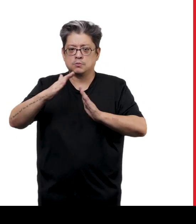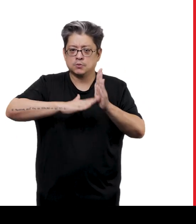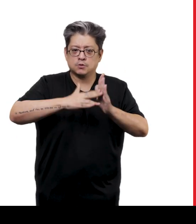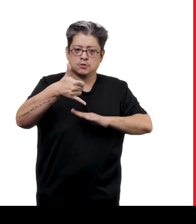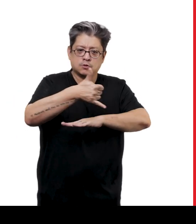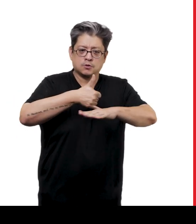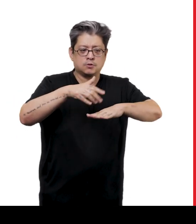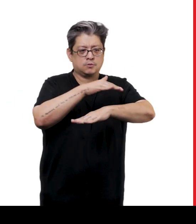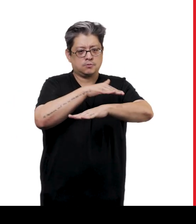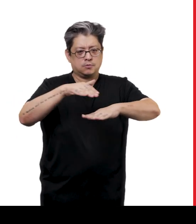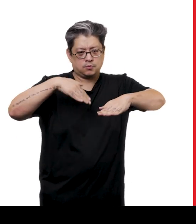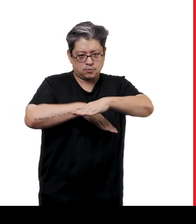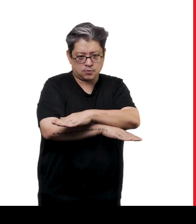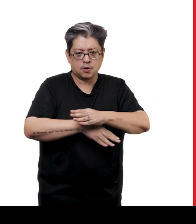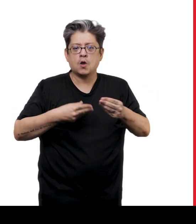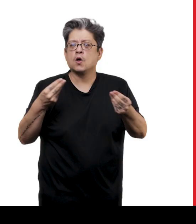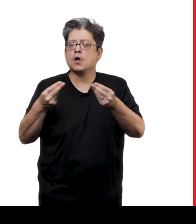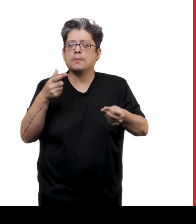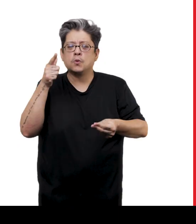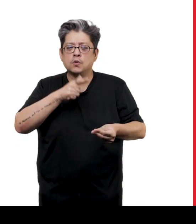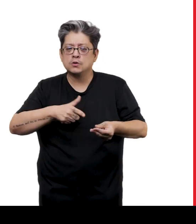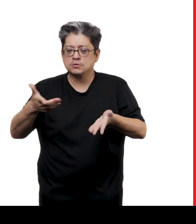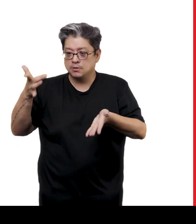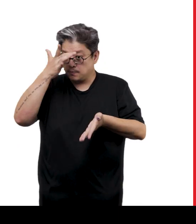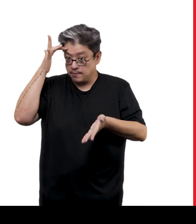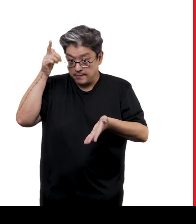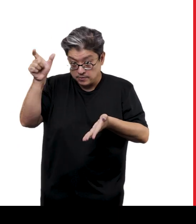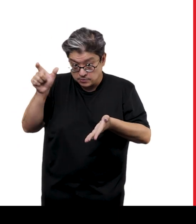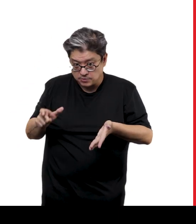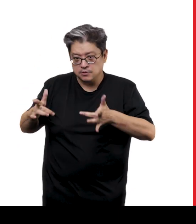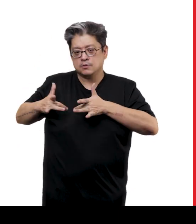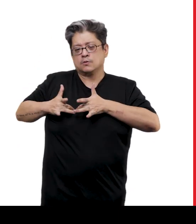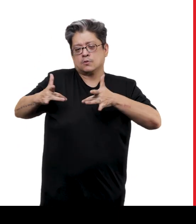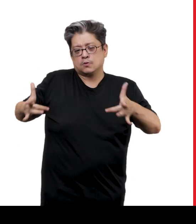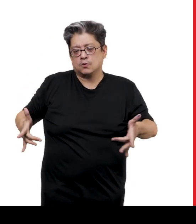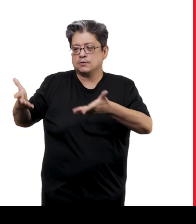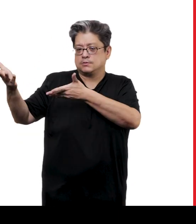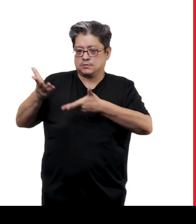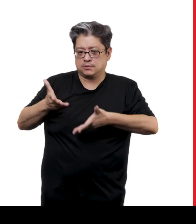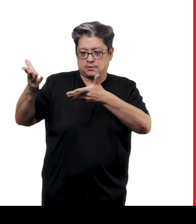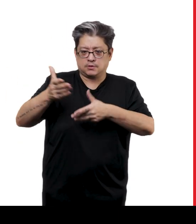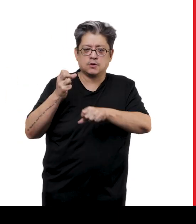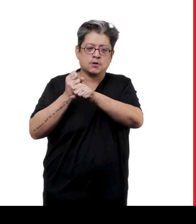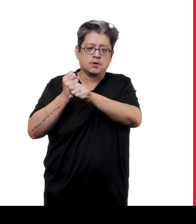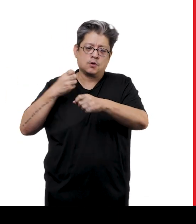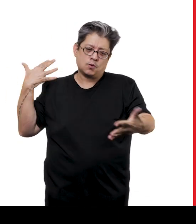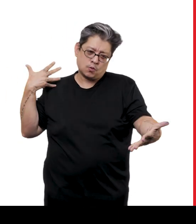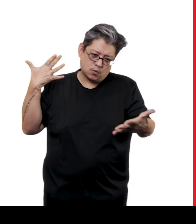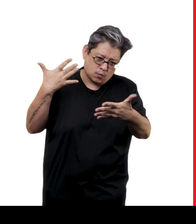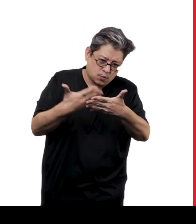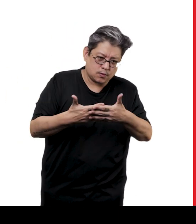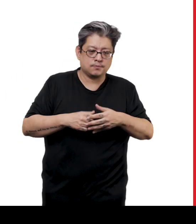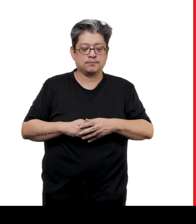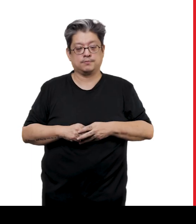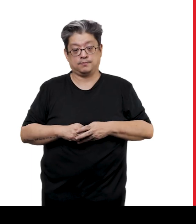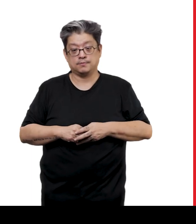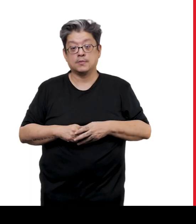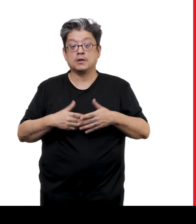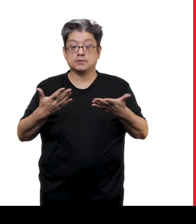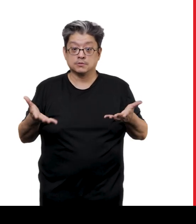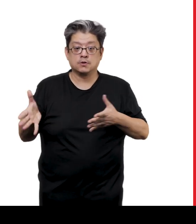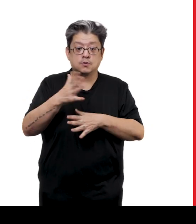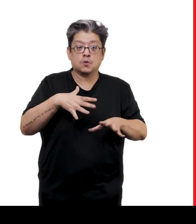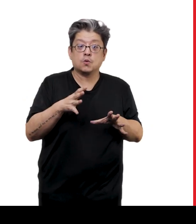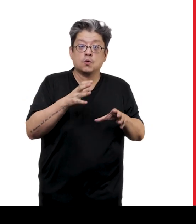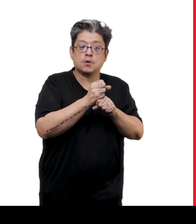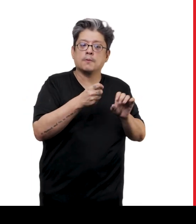acervo, adquiridas ao longo das décadas graças à generosidade de muitos doadores. O conjunto ilustra